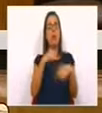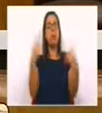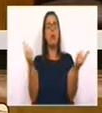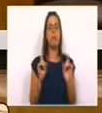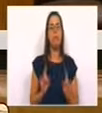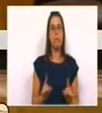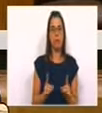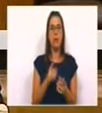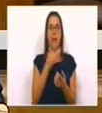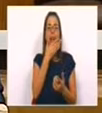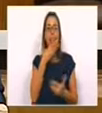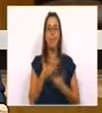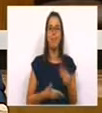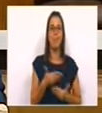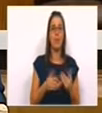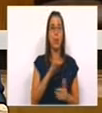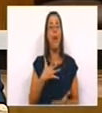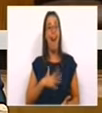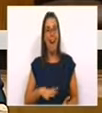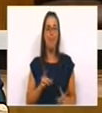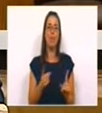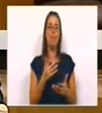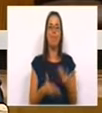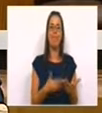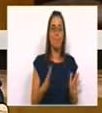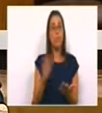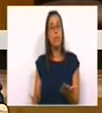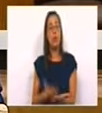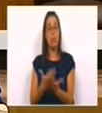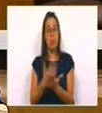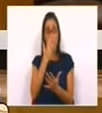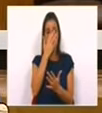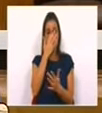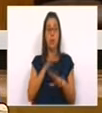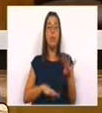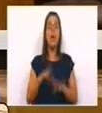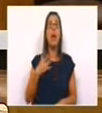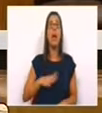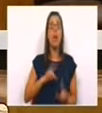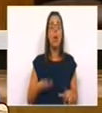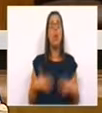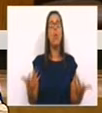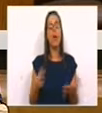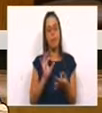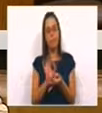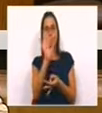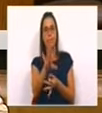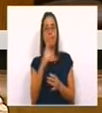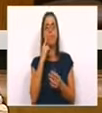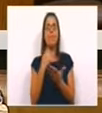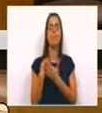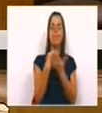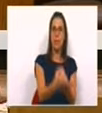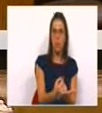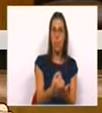têm sido pouco eficazes face ao desejável. As propostas que fazemos pretendem sinalizar e dar